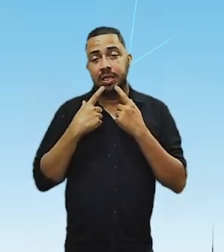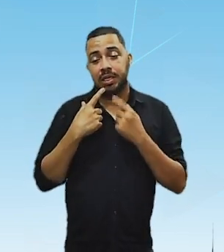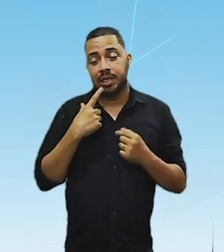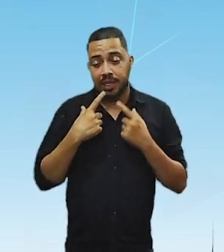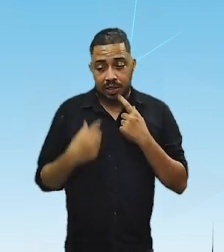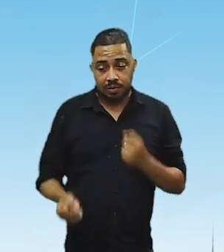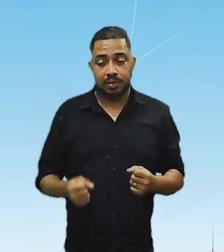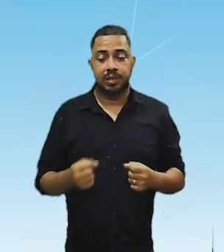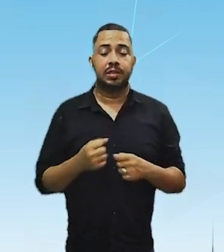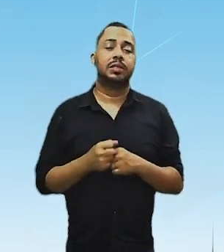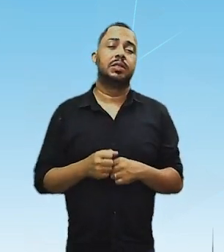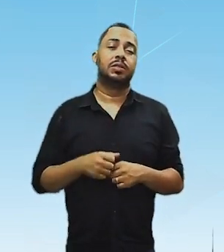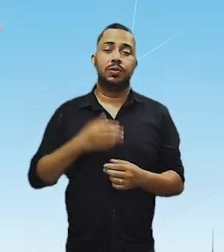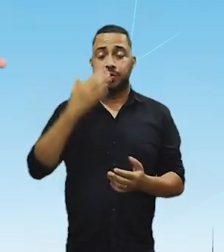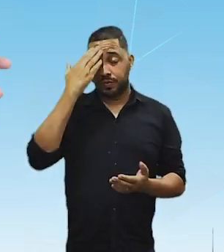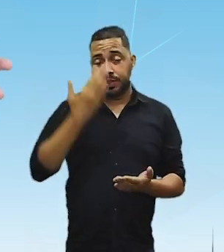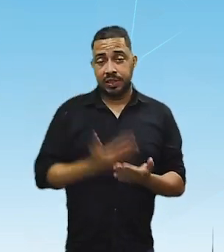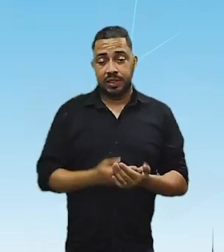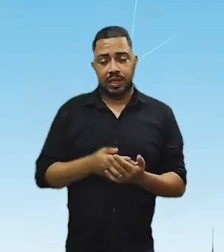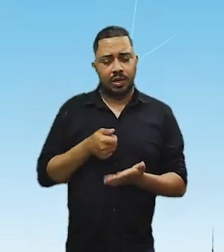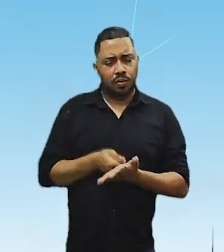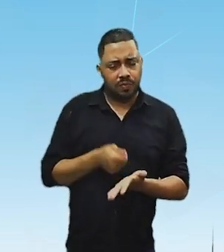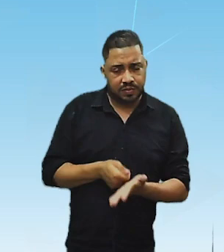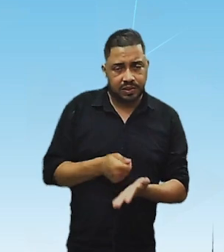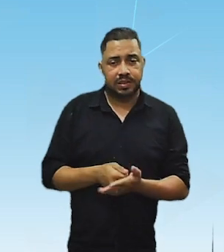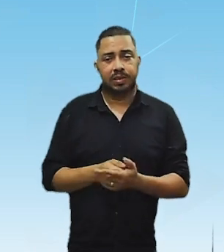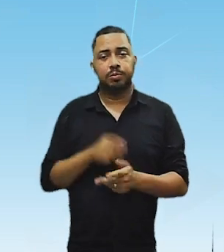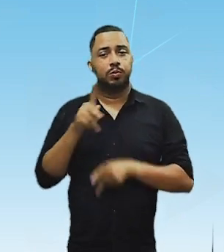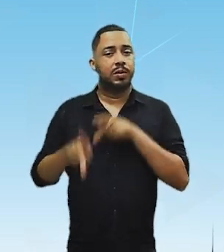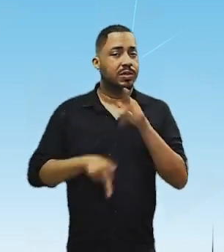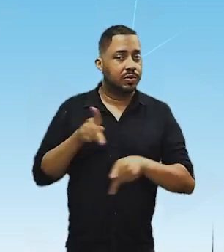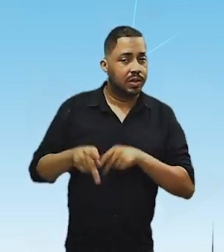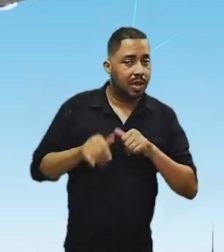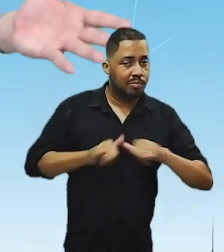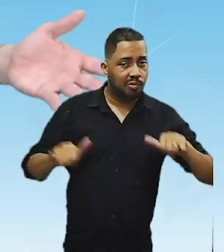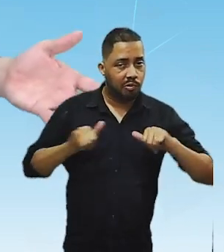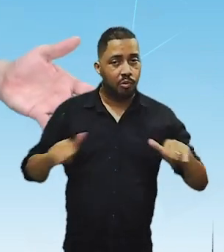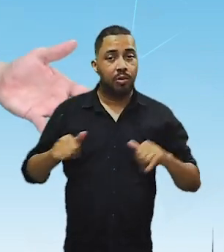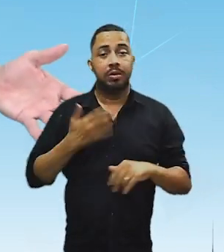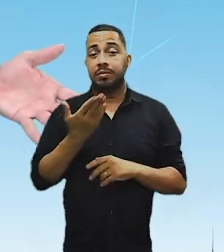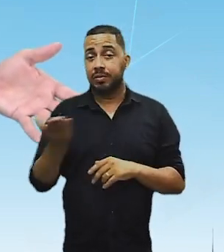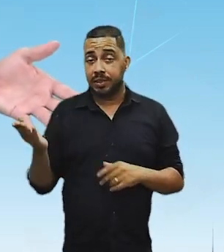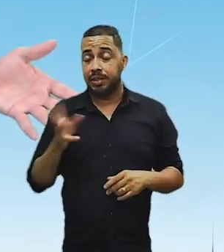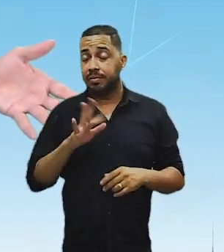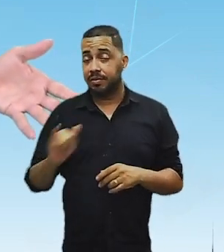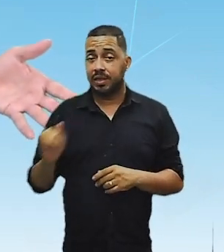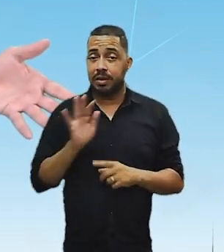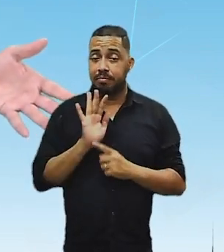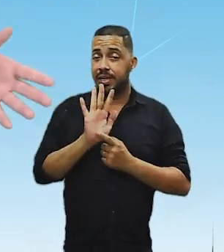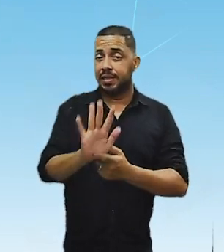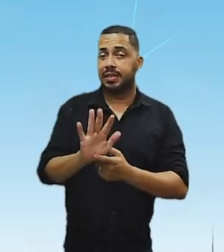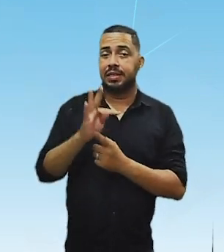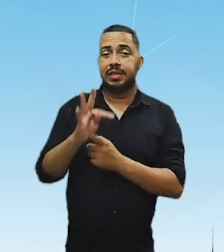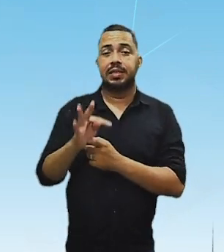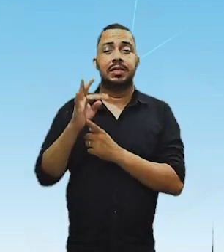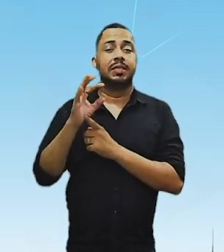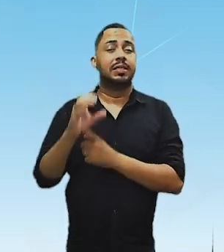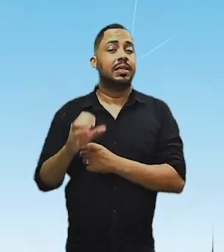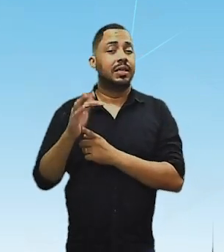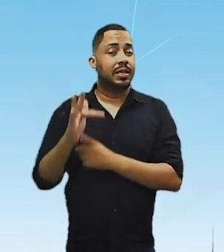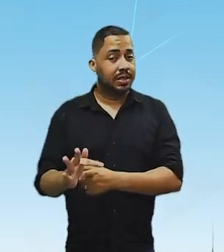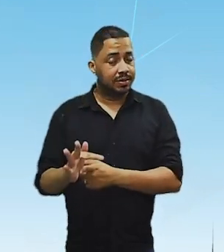persuadir, convencer, publicitário, tornar público, vocês que vão apresentar o TCF, com a